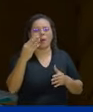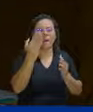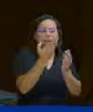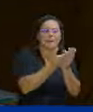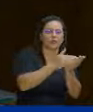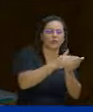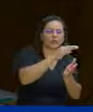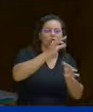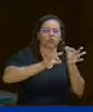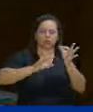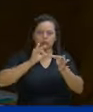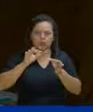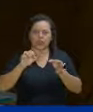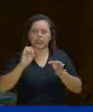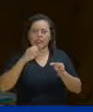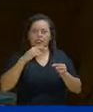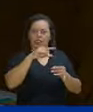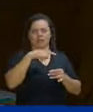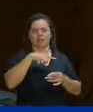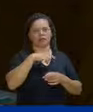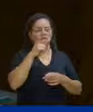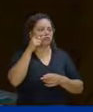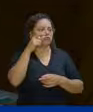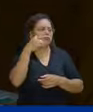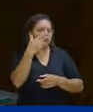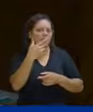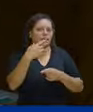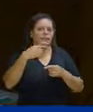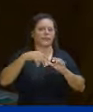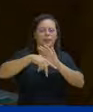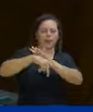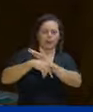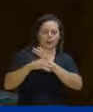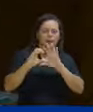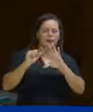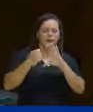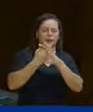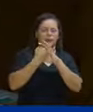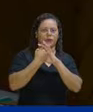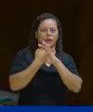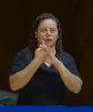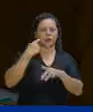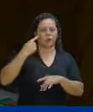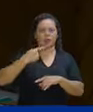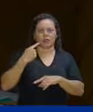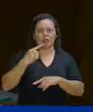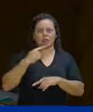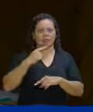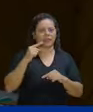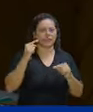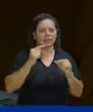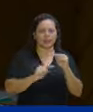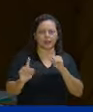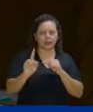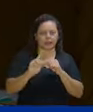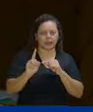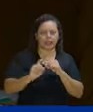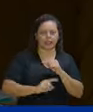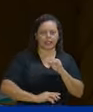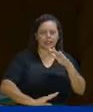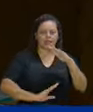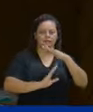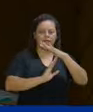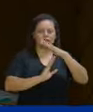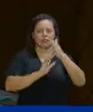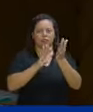de defesa de interesses de candidato ou partido político, não estão sujeitos a limites de gastos ou a limites